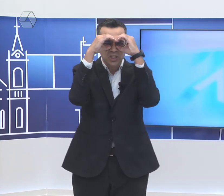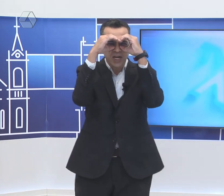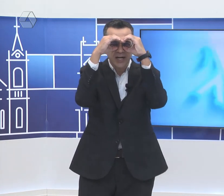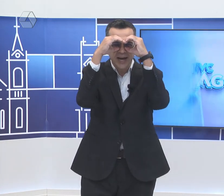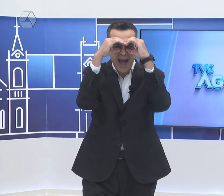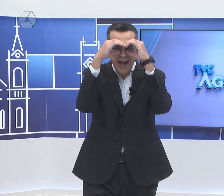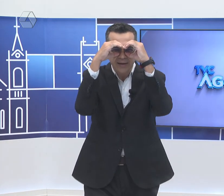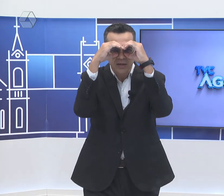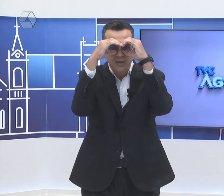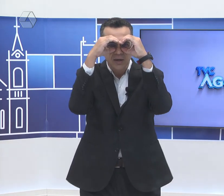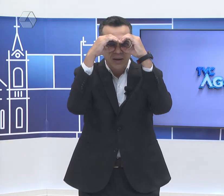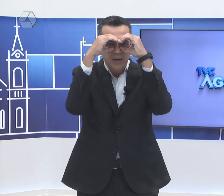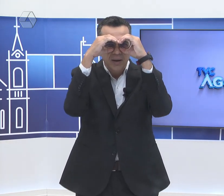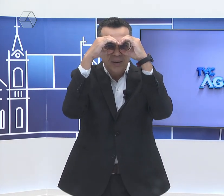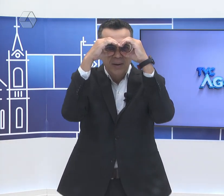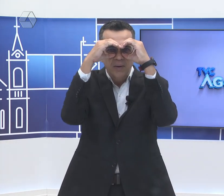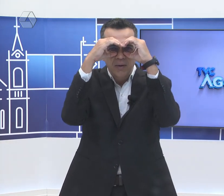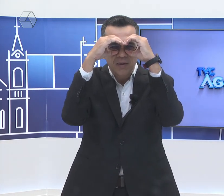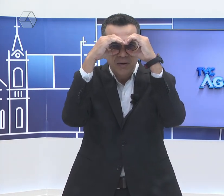para enxergar,